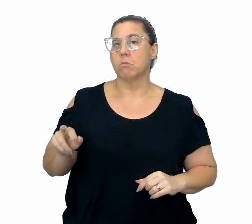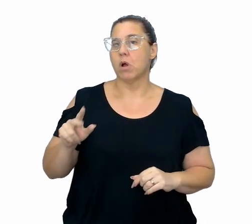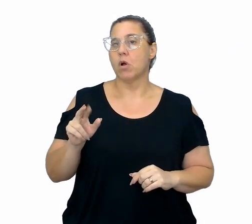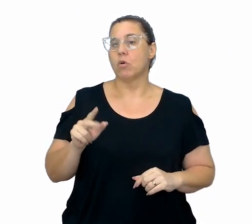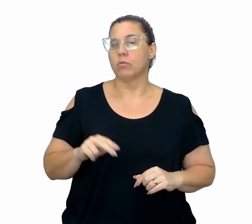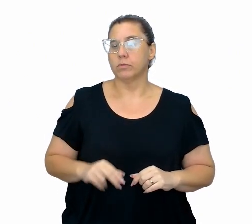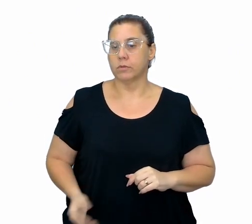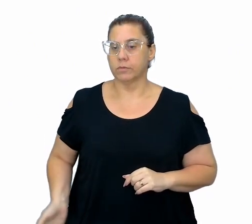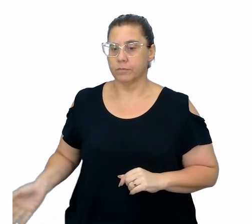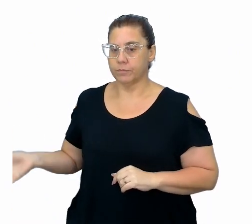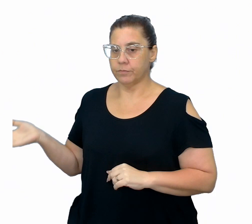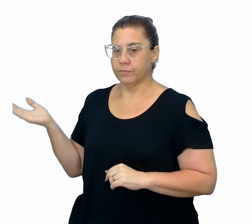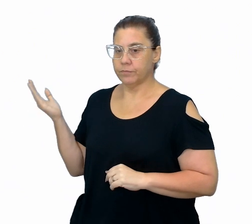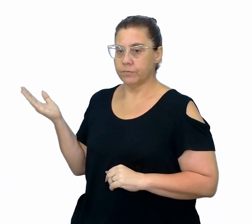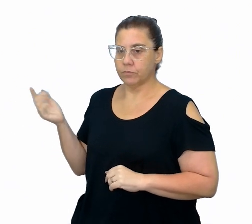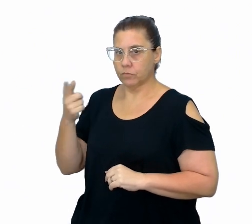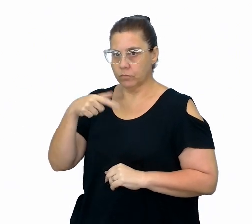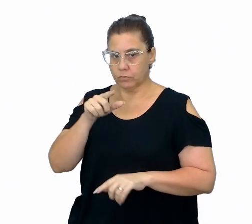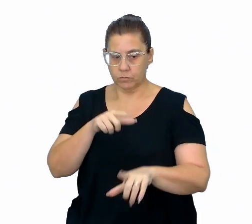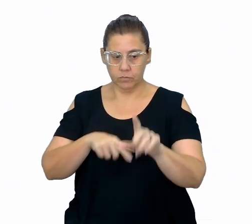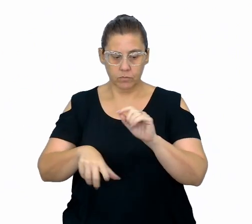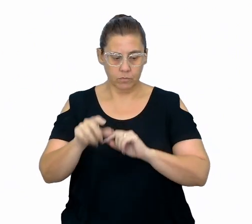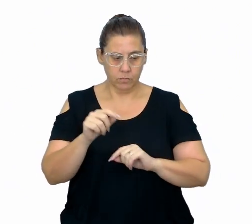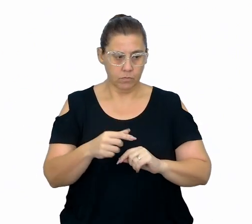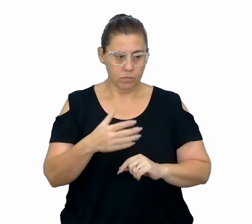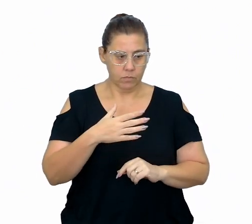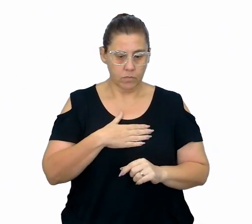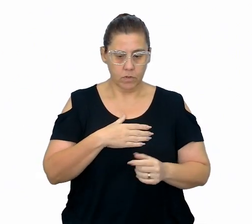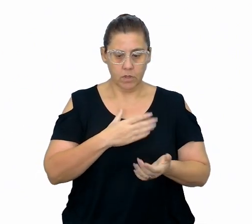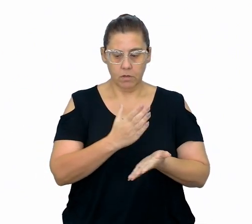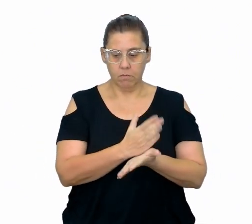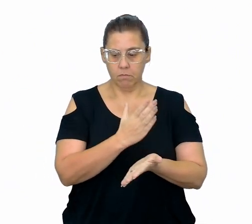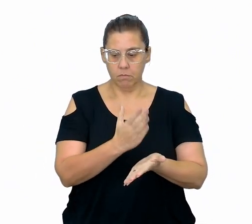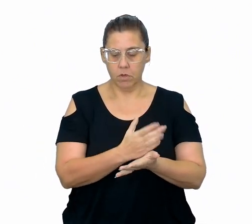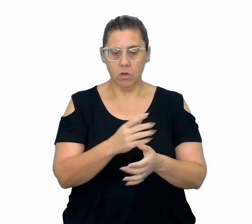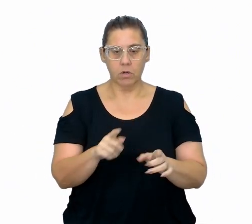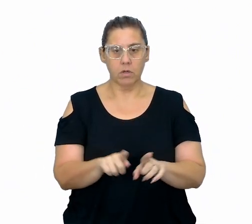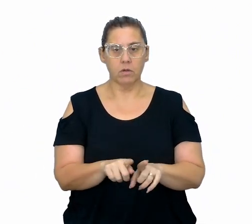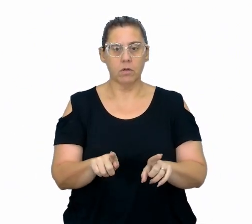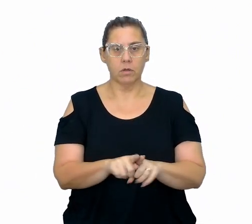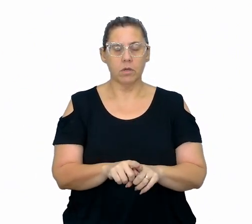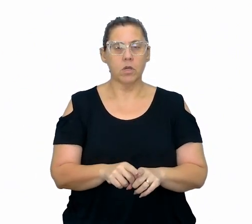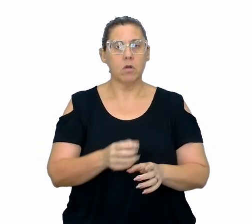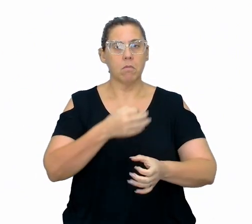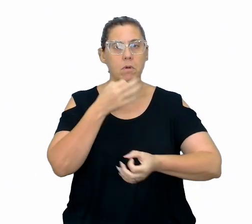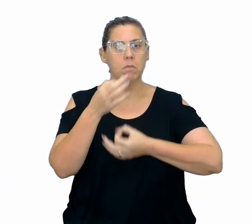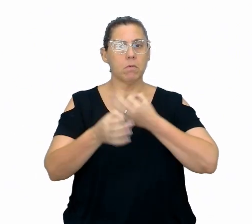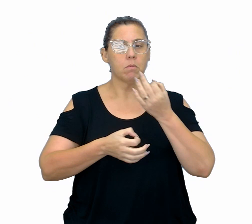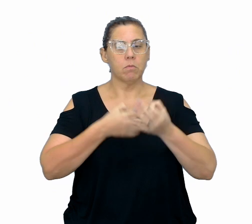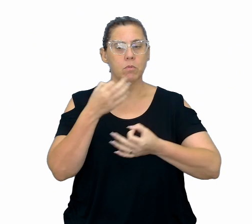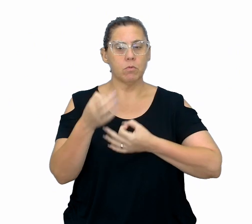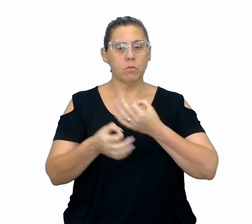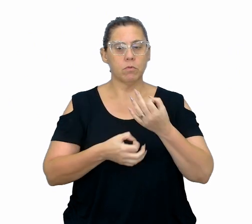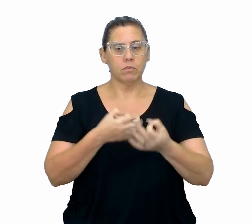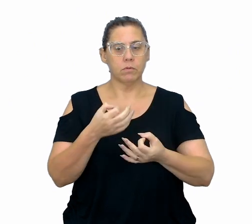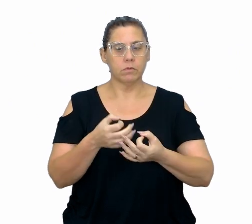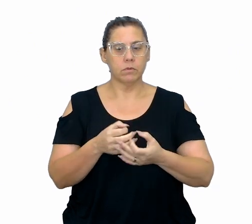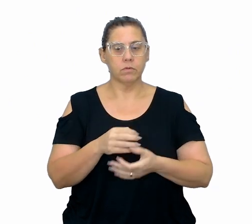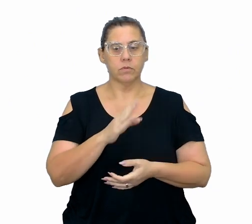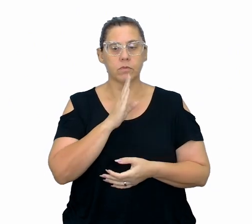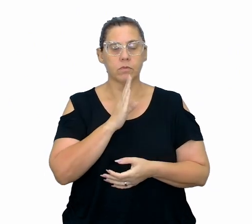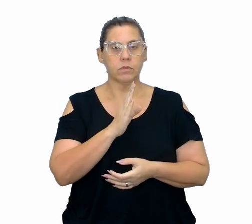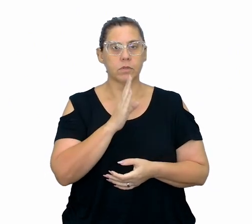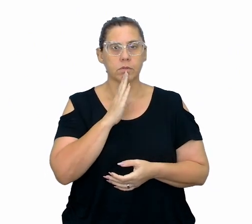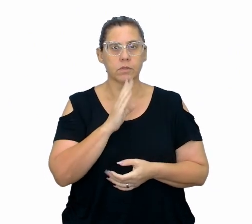Anderson, Charles Perrault, que você selecionou, e a biografia deles. E comente sobre os contos tradicionais que vão